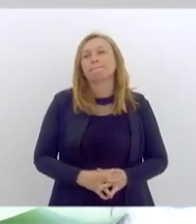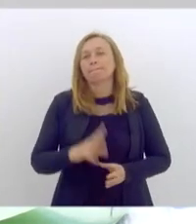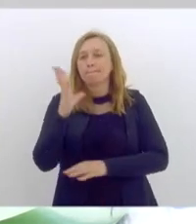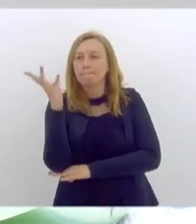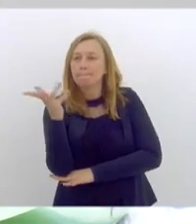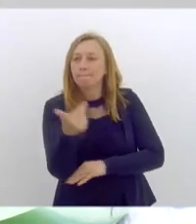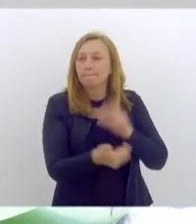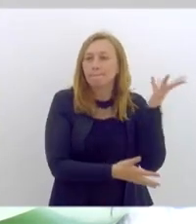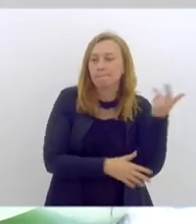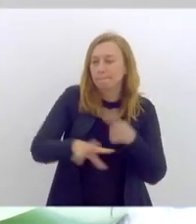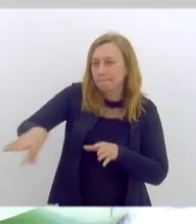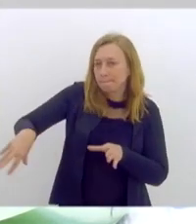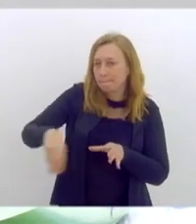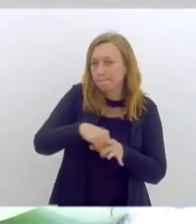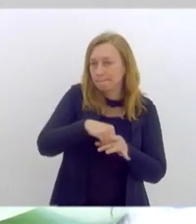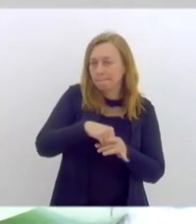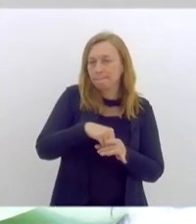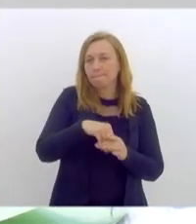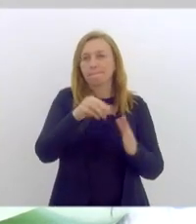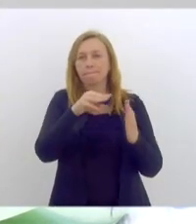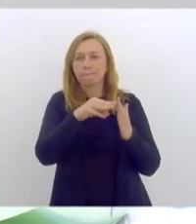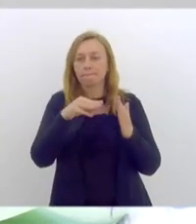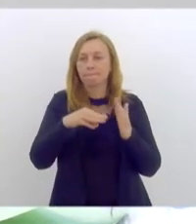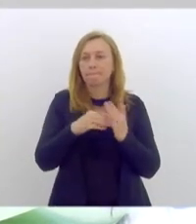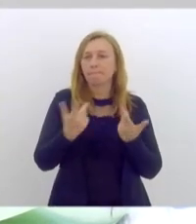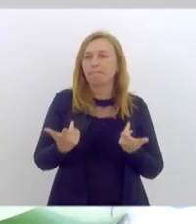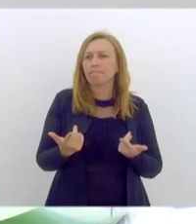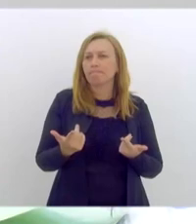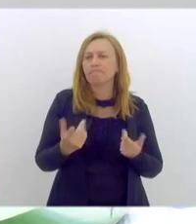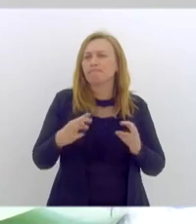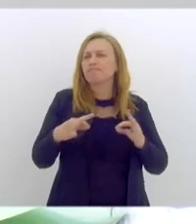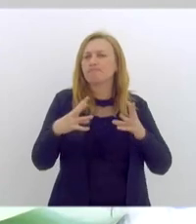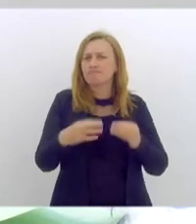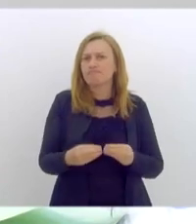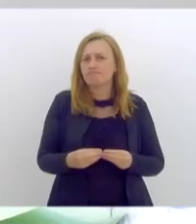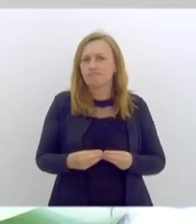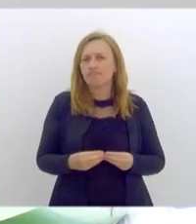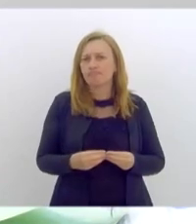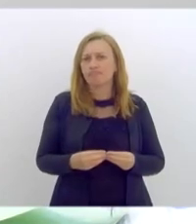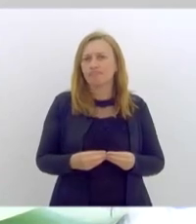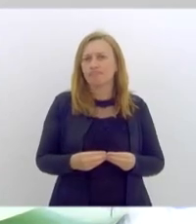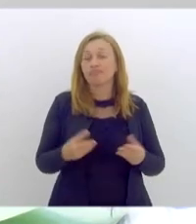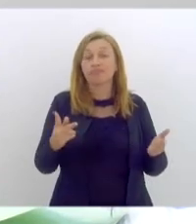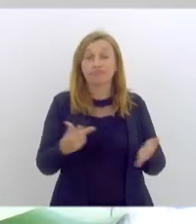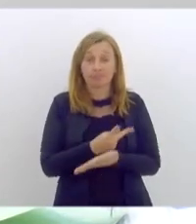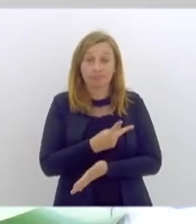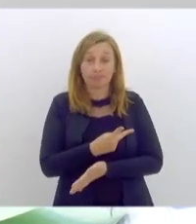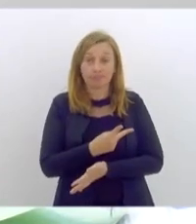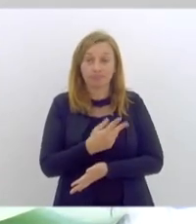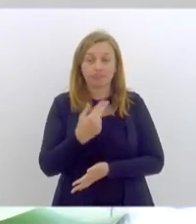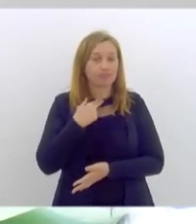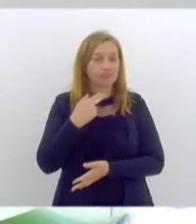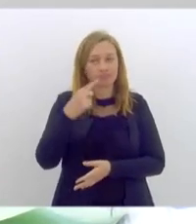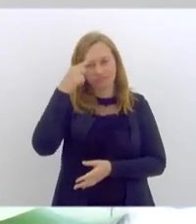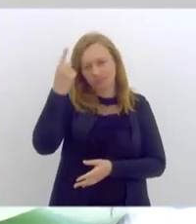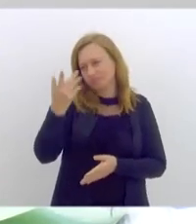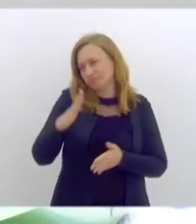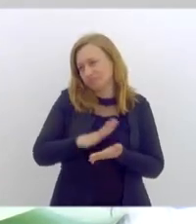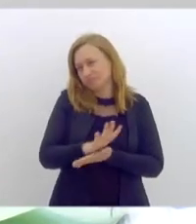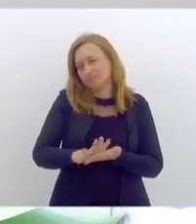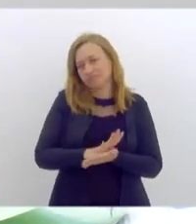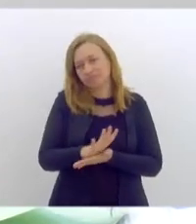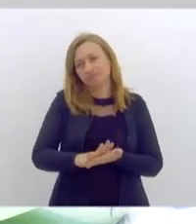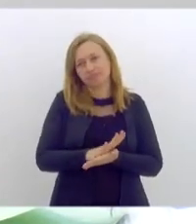ela teve que encaixar nessas metas ambientais tudo aquilo que tava acontecendo não podia inventar mais nada né porque